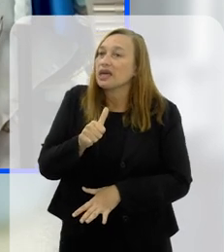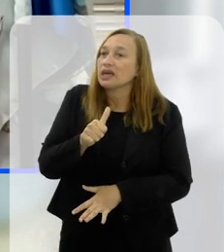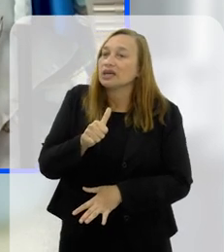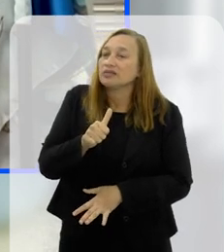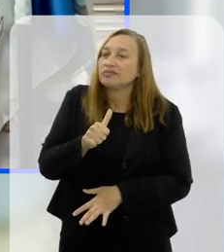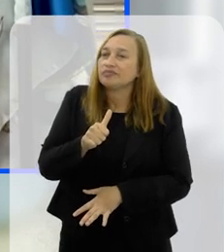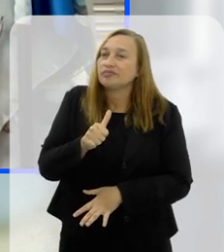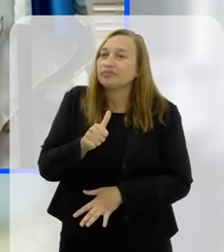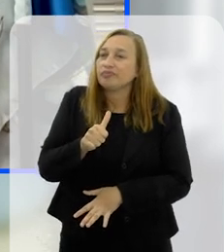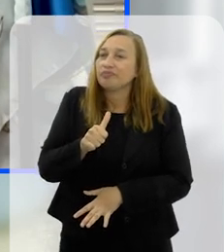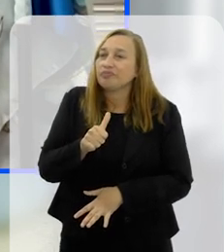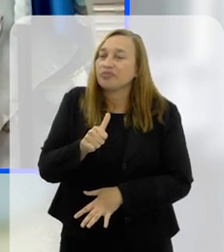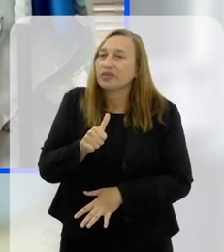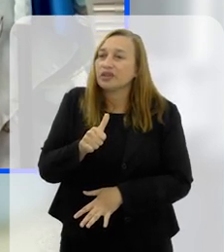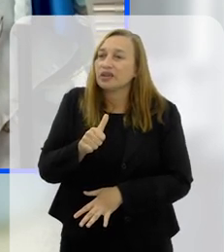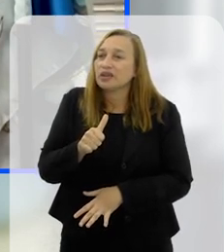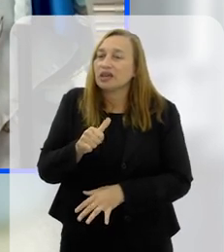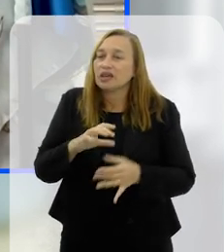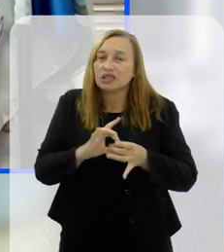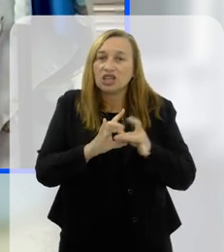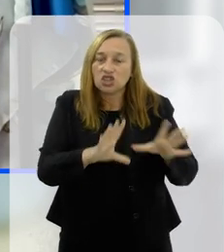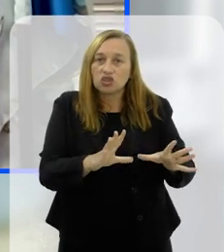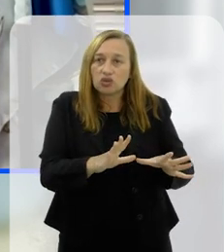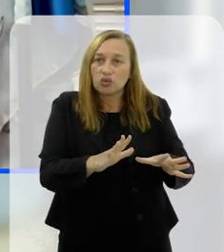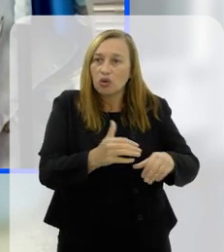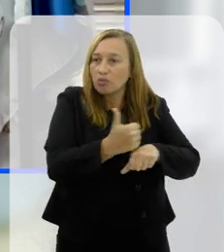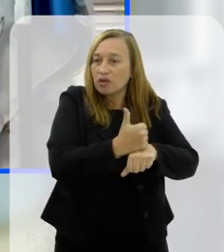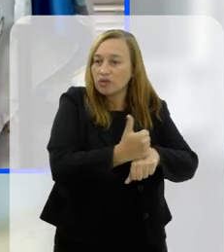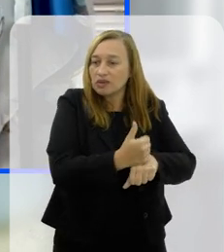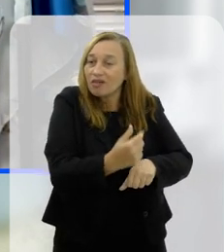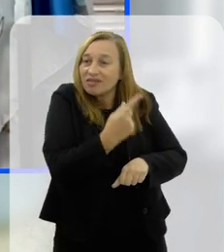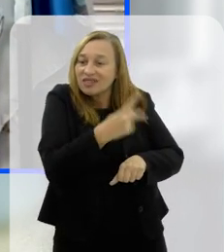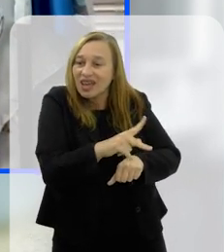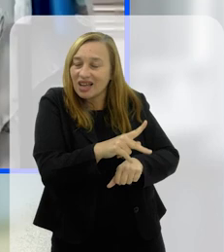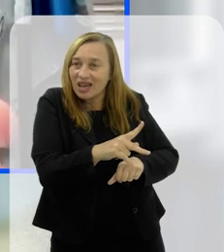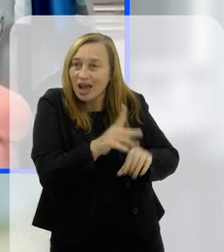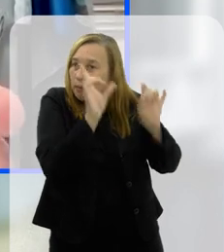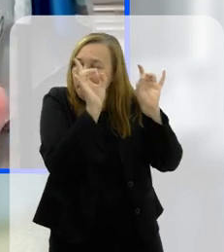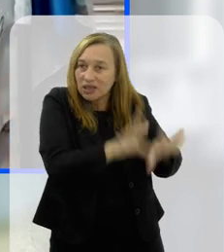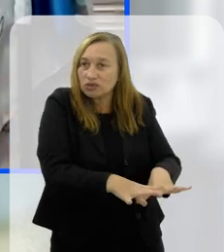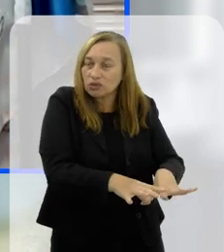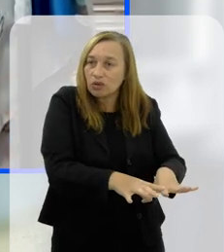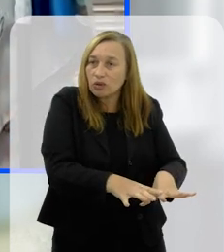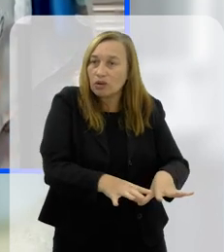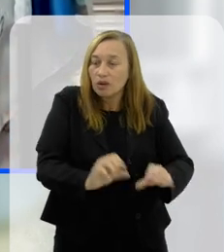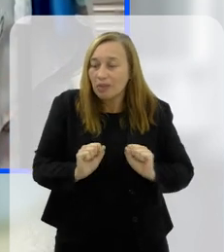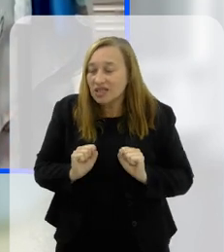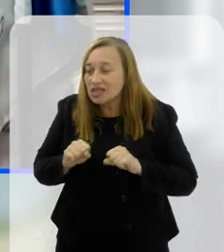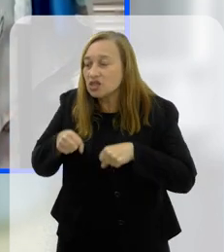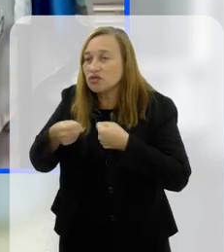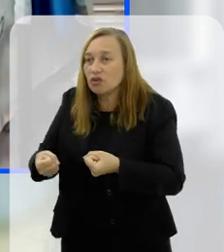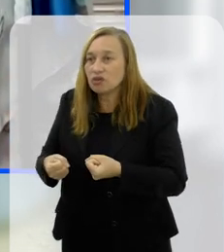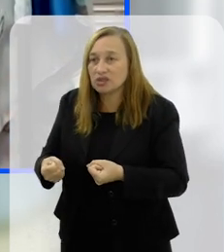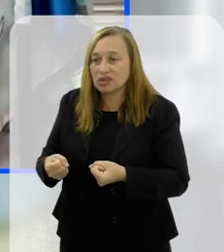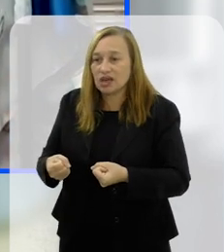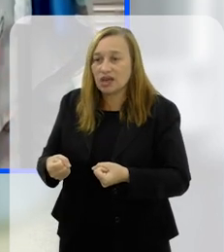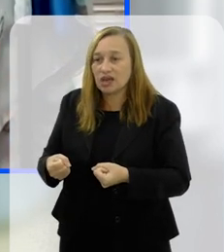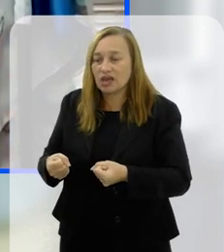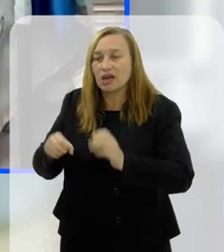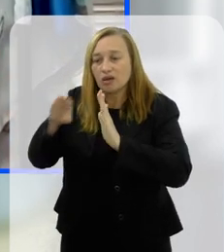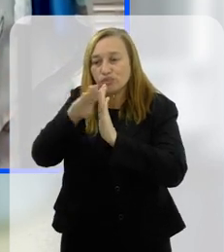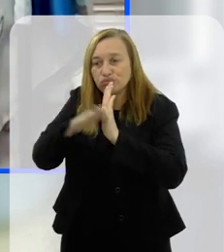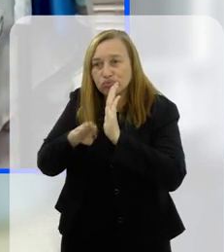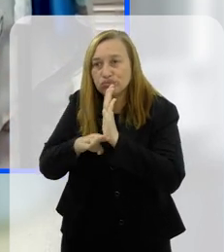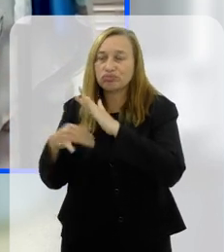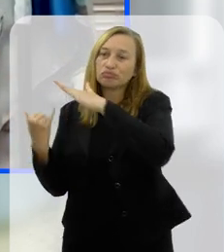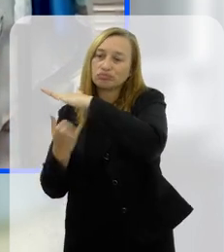que que eh deixou a vida profissional dela para dedicar a esse a esse programa